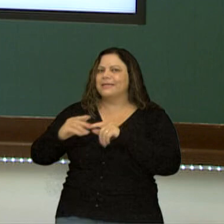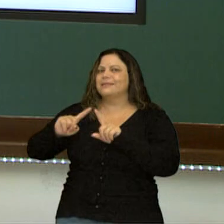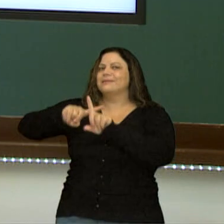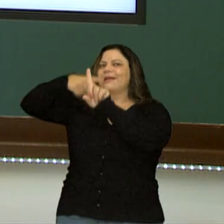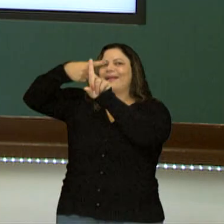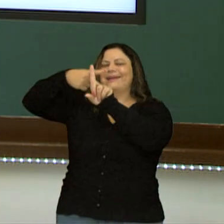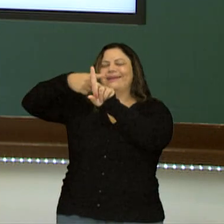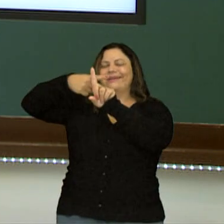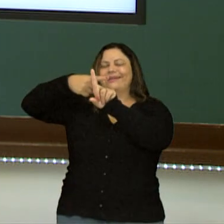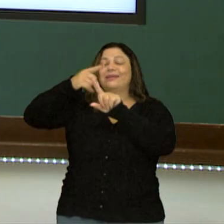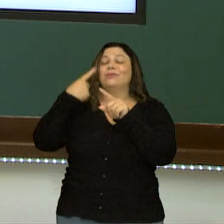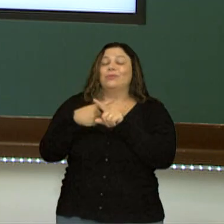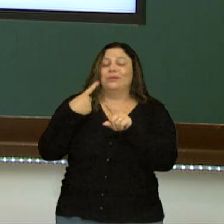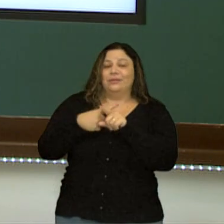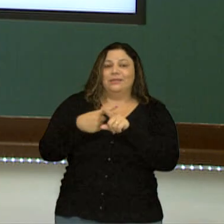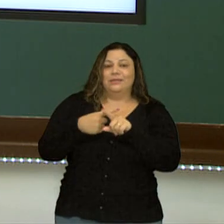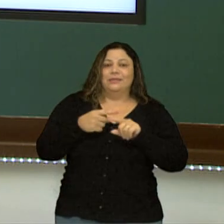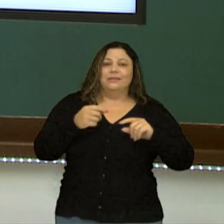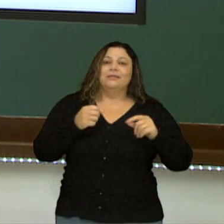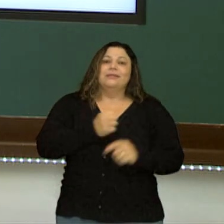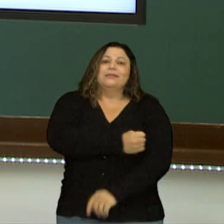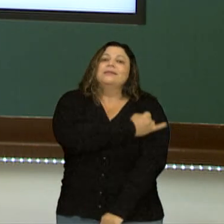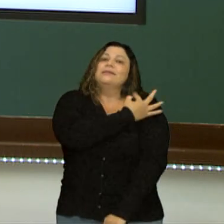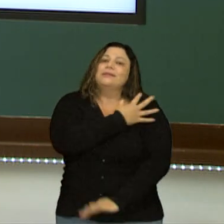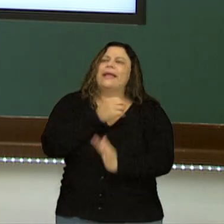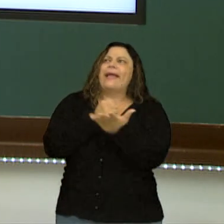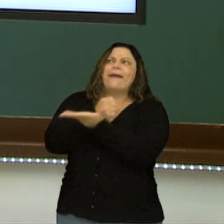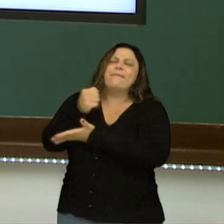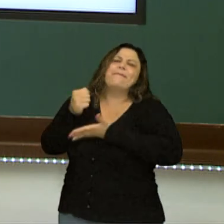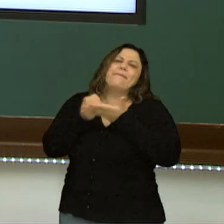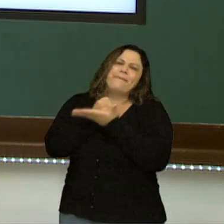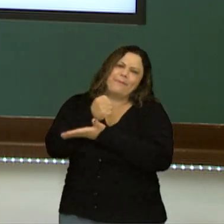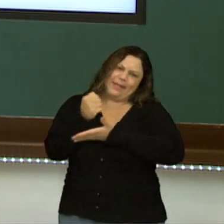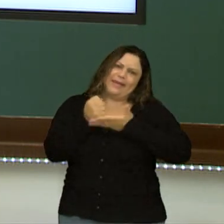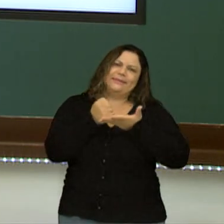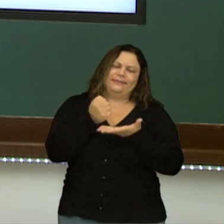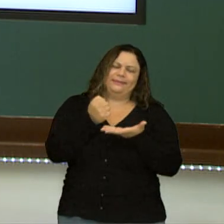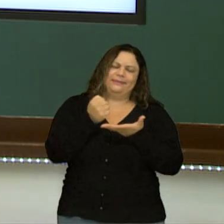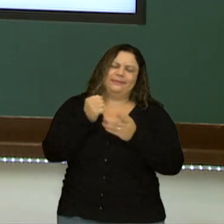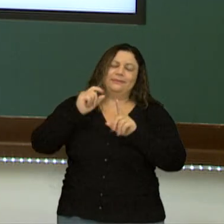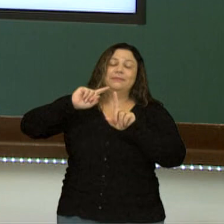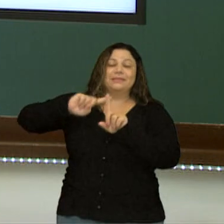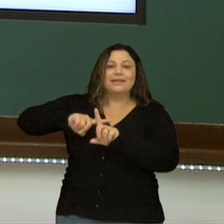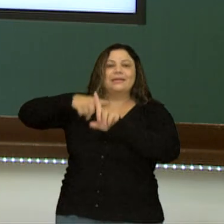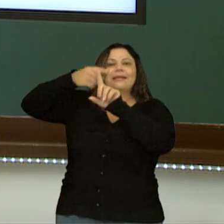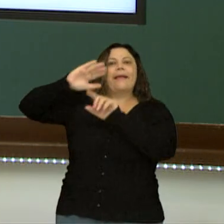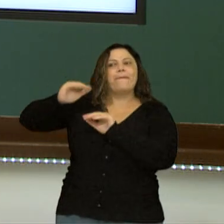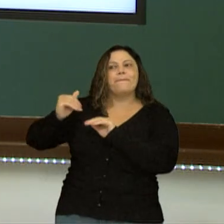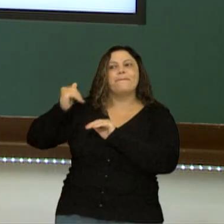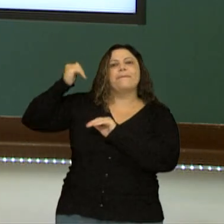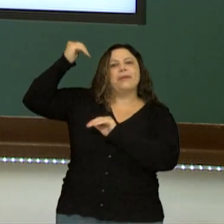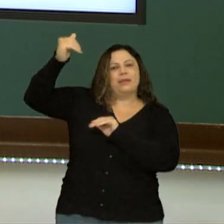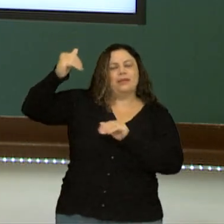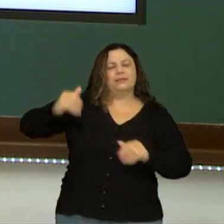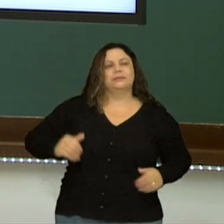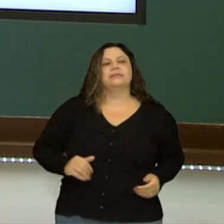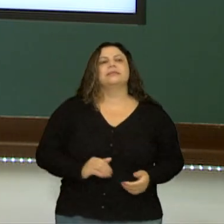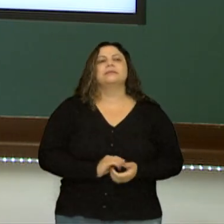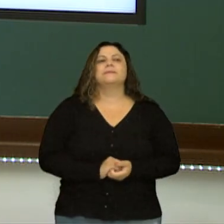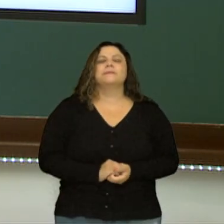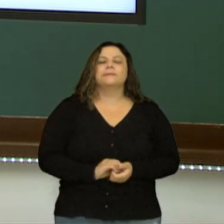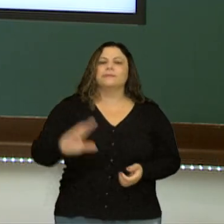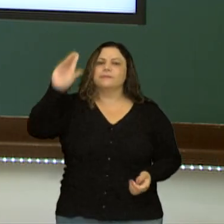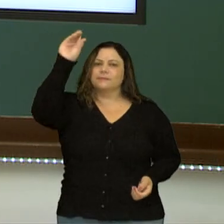base. Os estados devem buscar a declaração como base, devem ir além dela. E nós estamos além. A